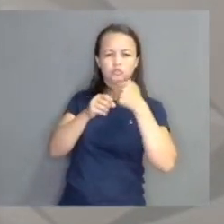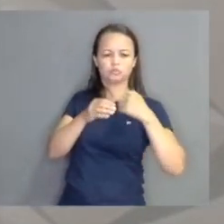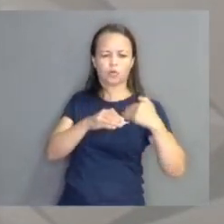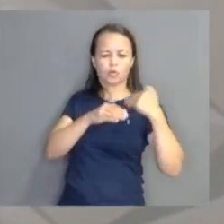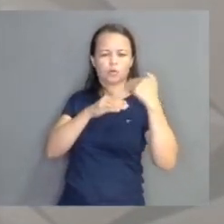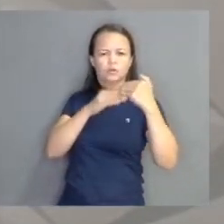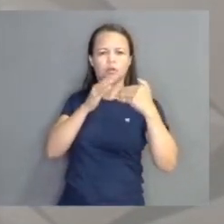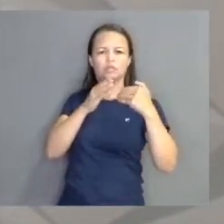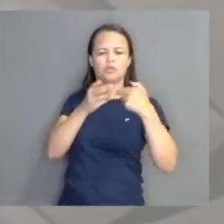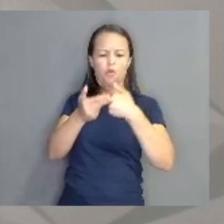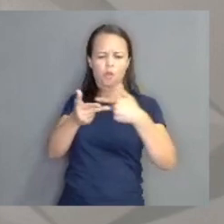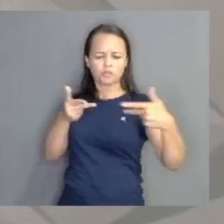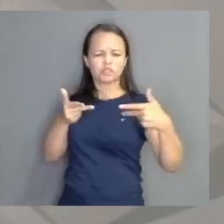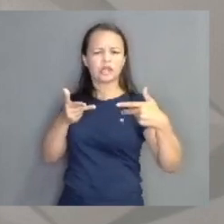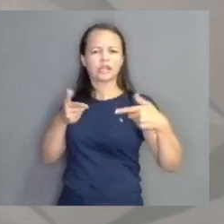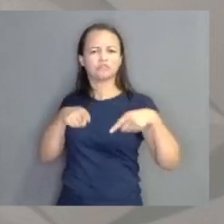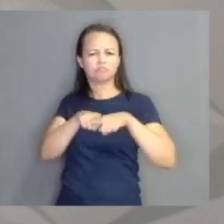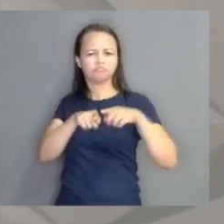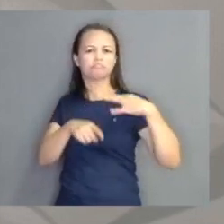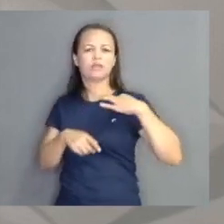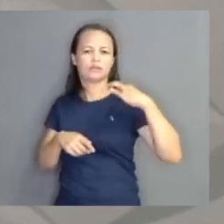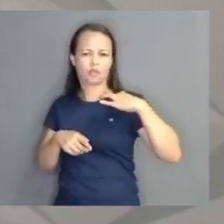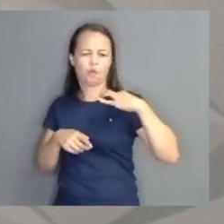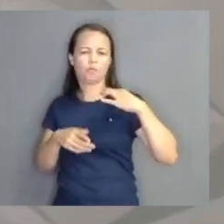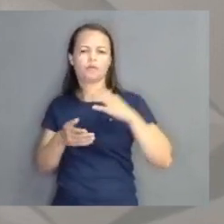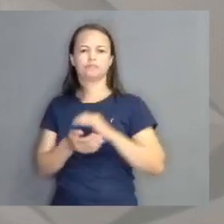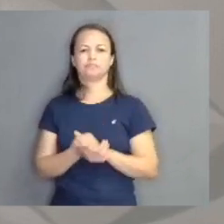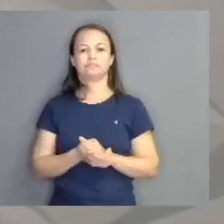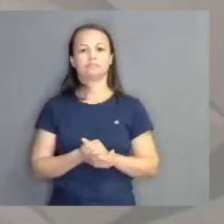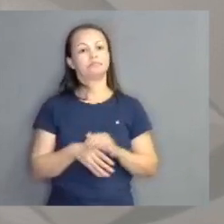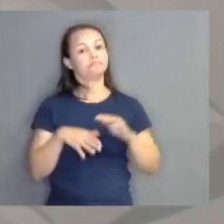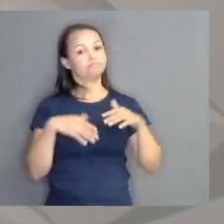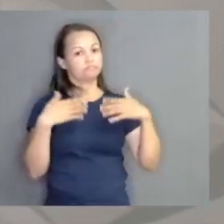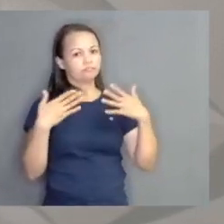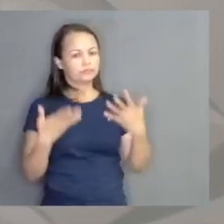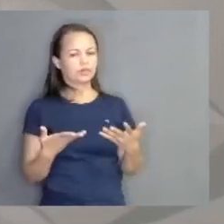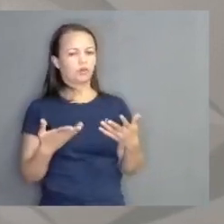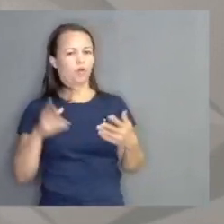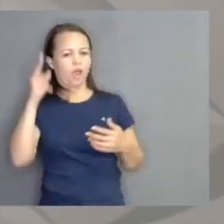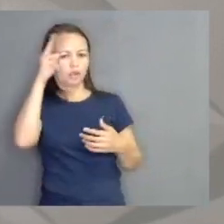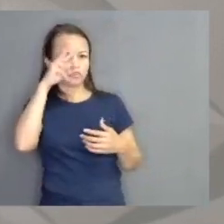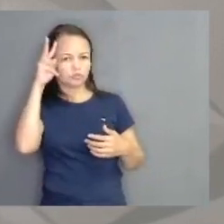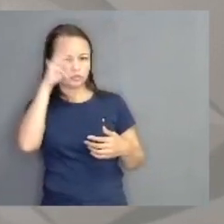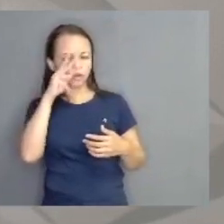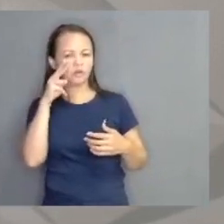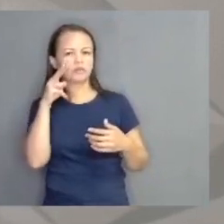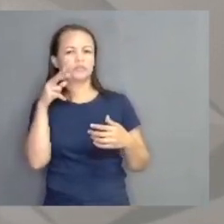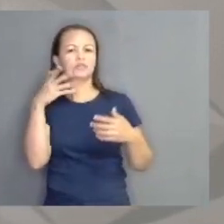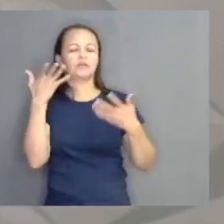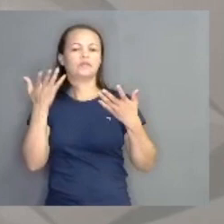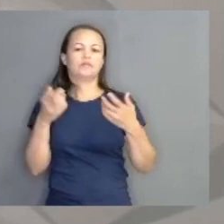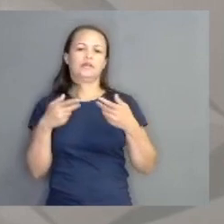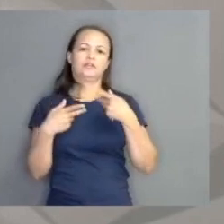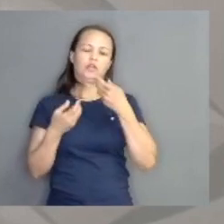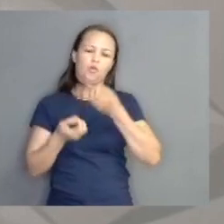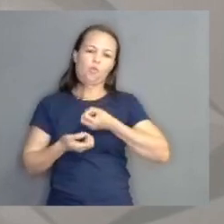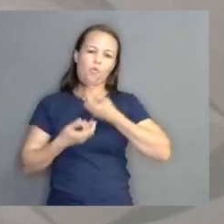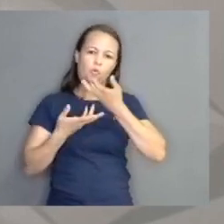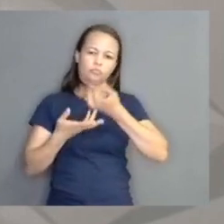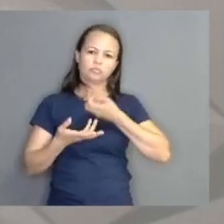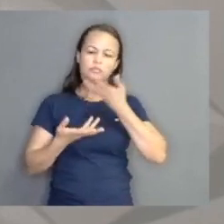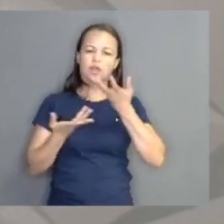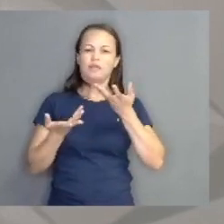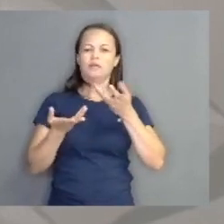qualquer objeto, até de roupa. Né? Então, a história ela vai sendo contada de forma bem gradativa.